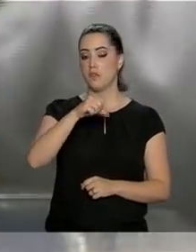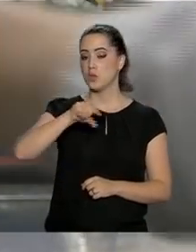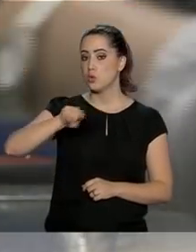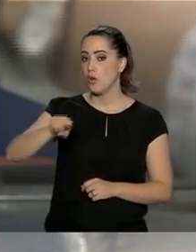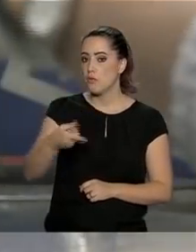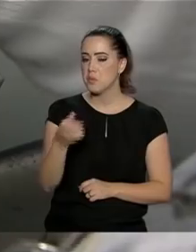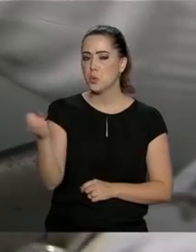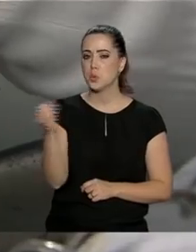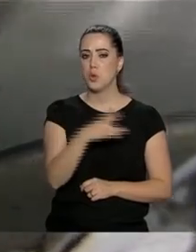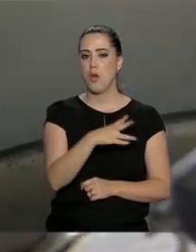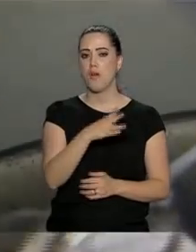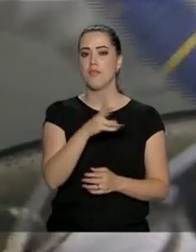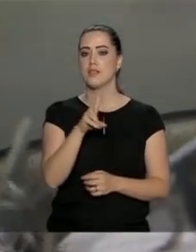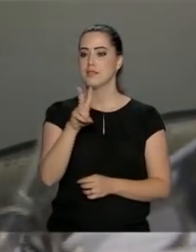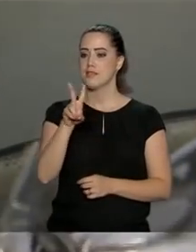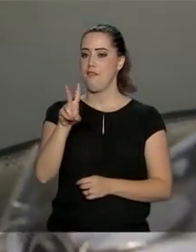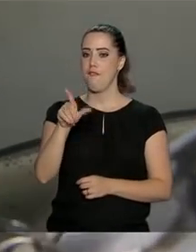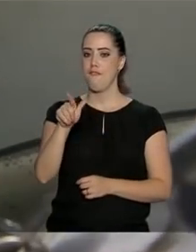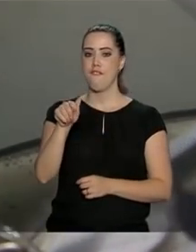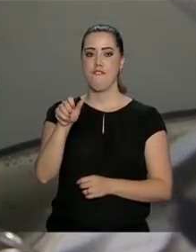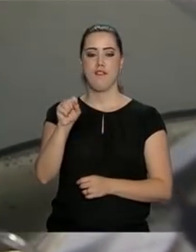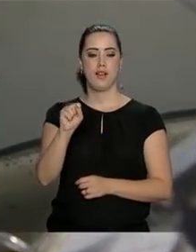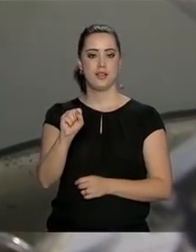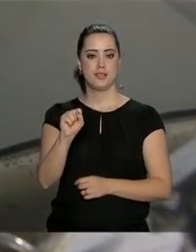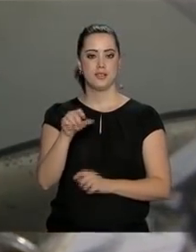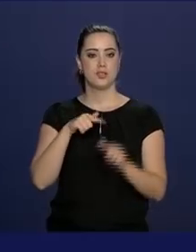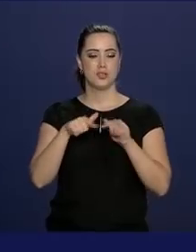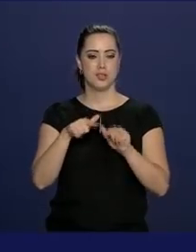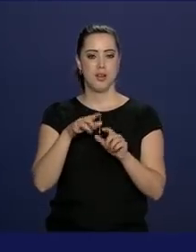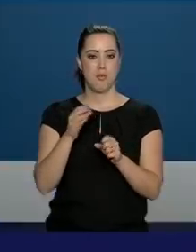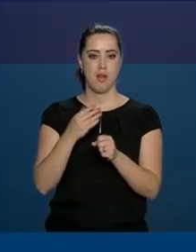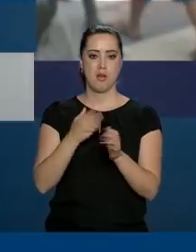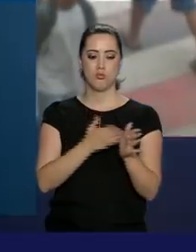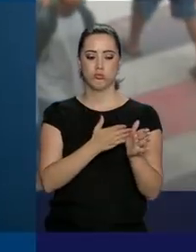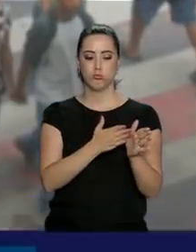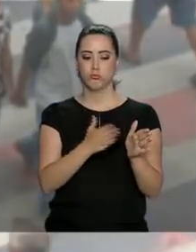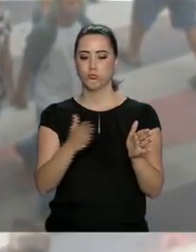529.500 novas vagas em todo o ano de 2018. O